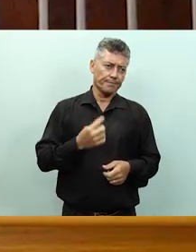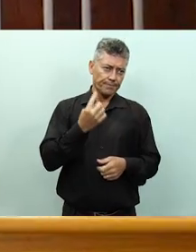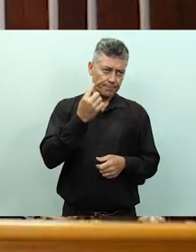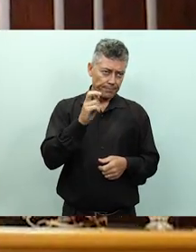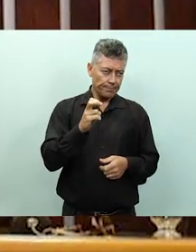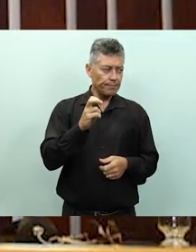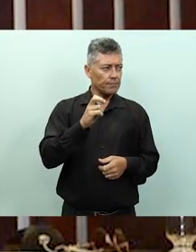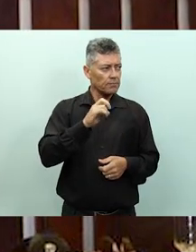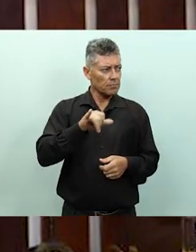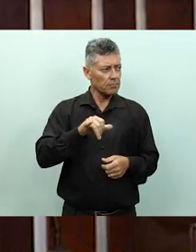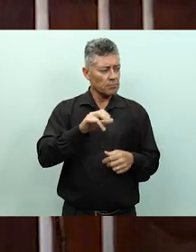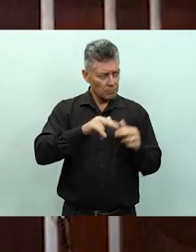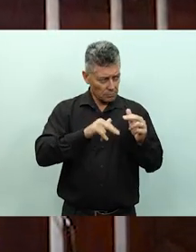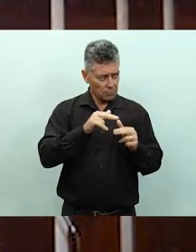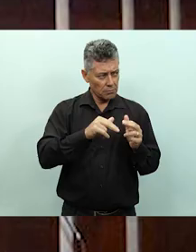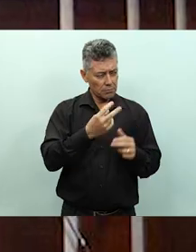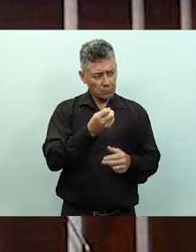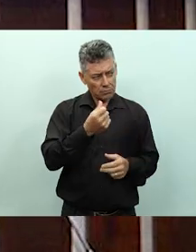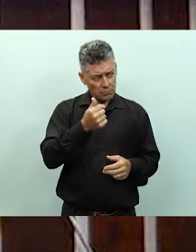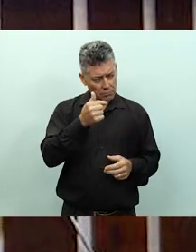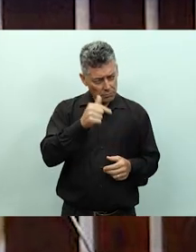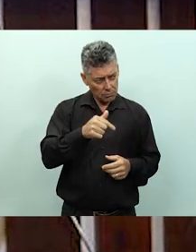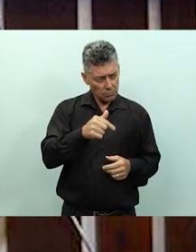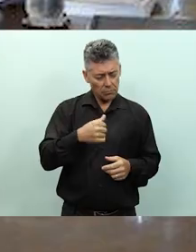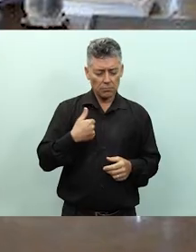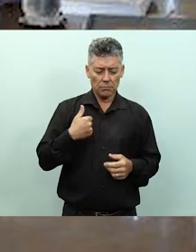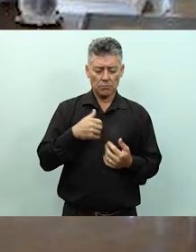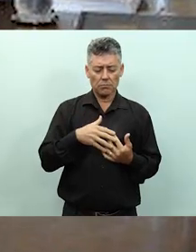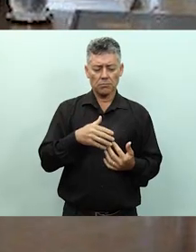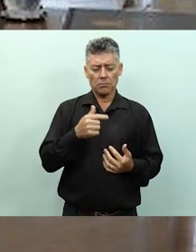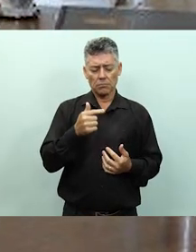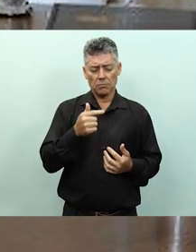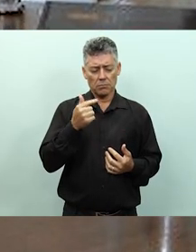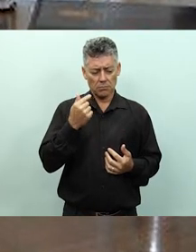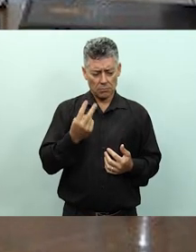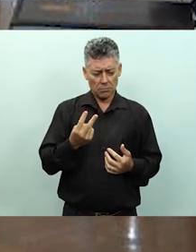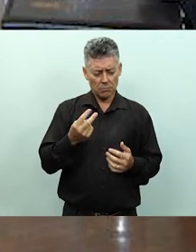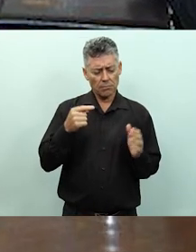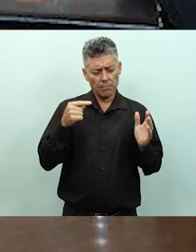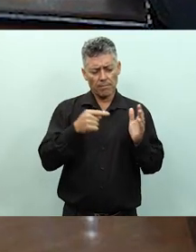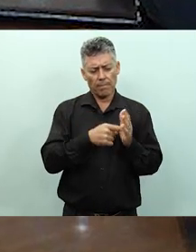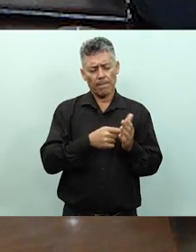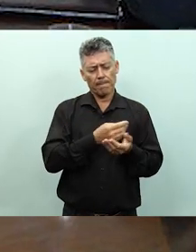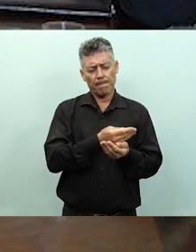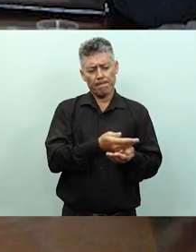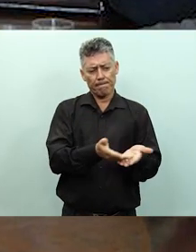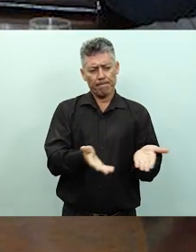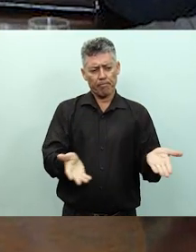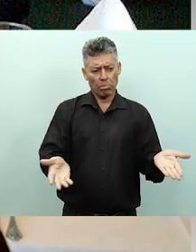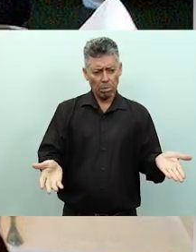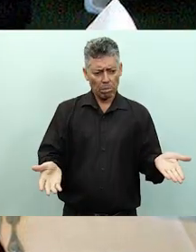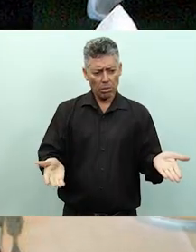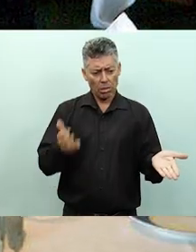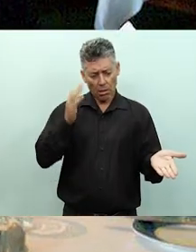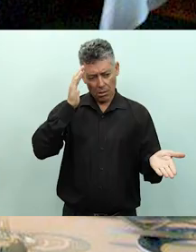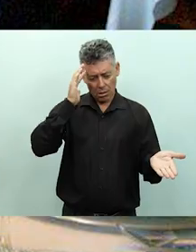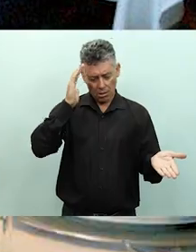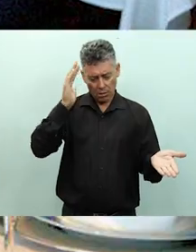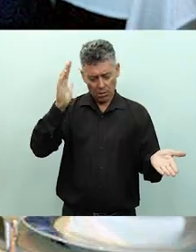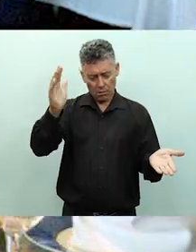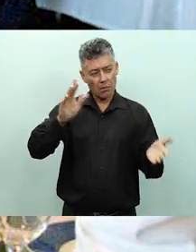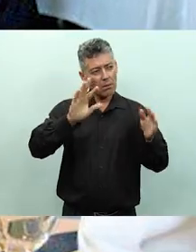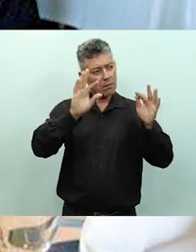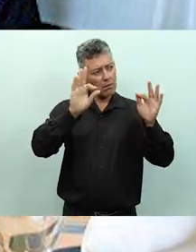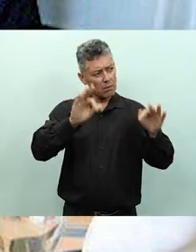Vilma faleceu em 15 de junho de 2017, aos 72 anos. O legado deixado pela guerreira